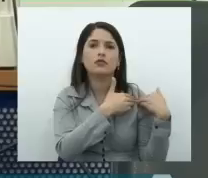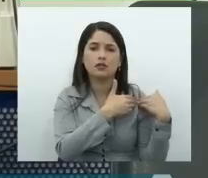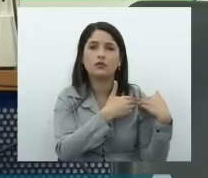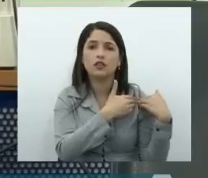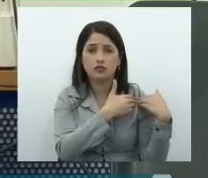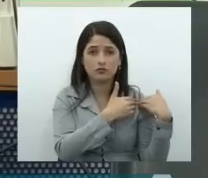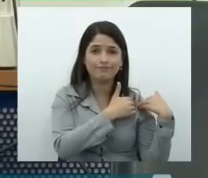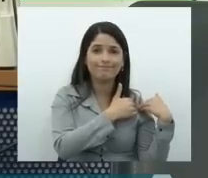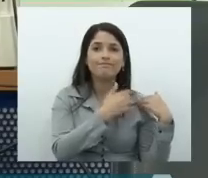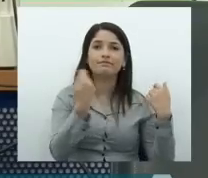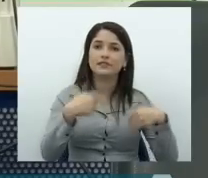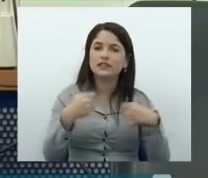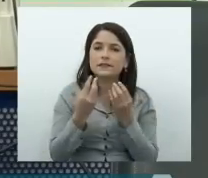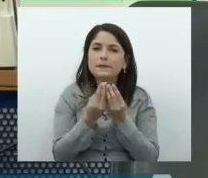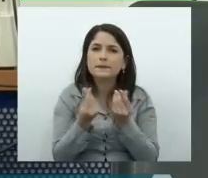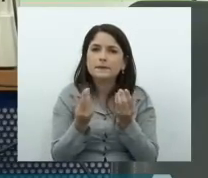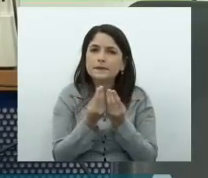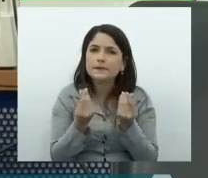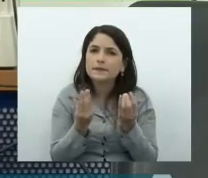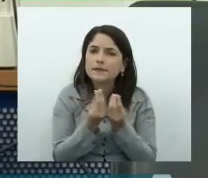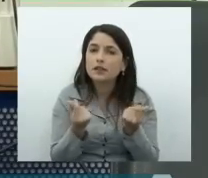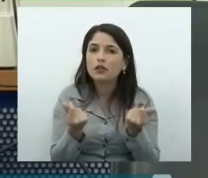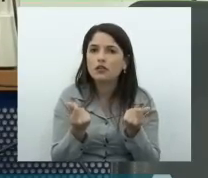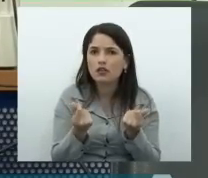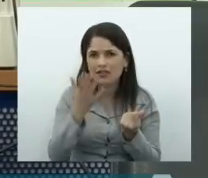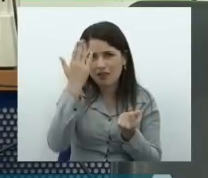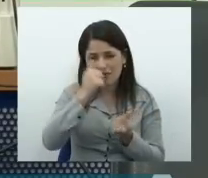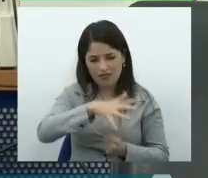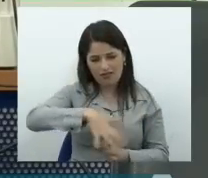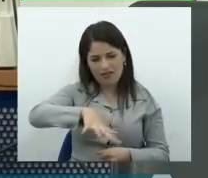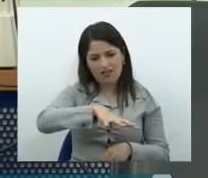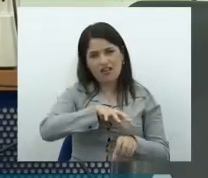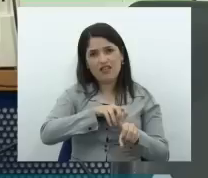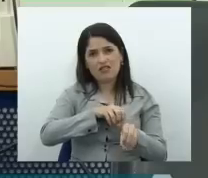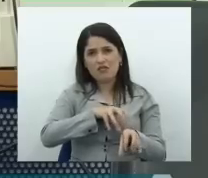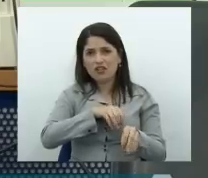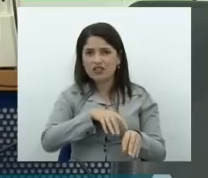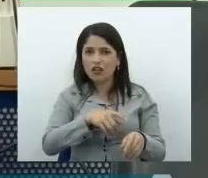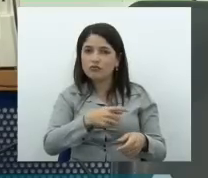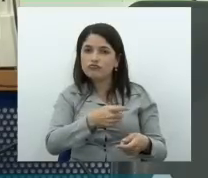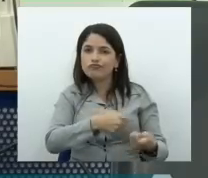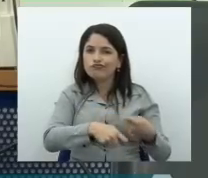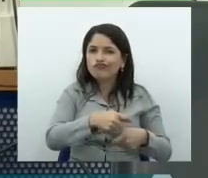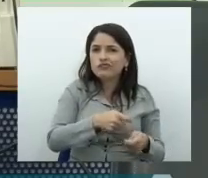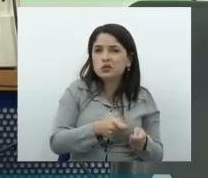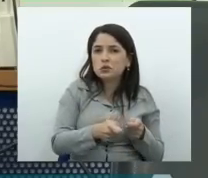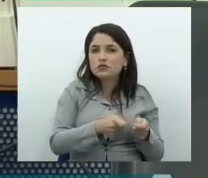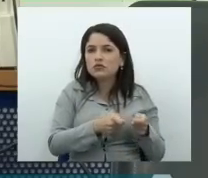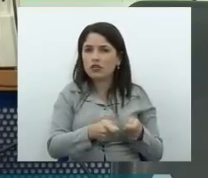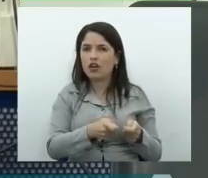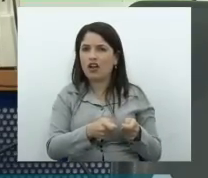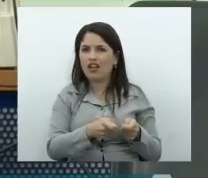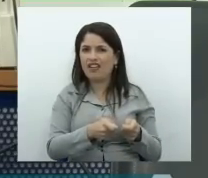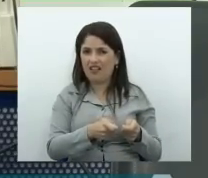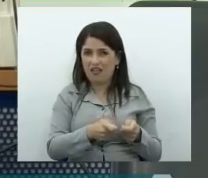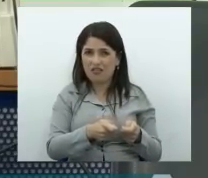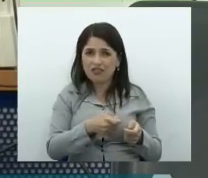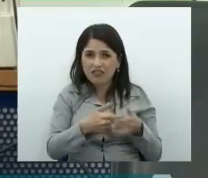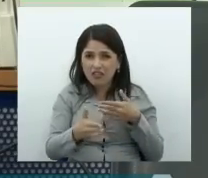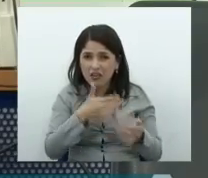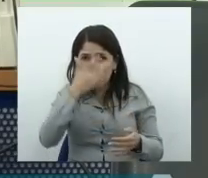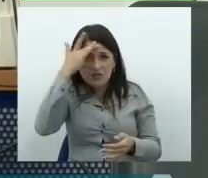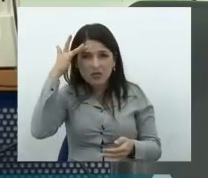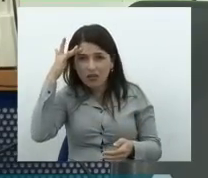sensibilidade. Administrar uma educação não é coisa para qualquer um. Não é coisa para quem não entende, pelo